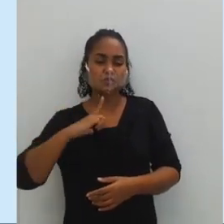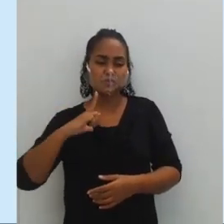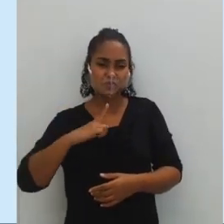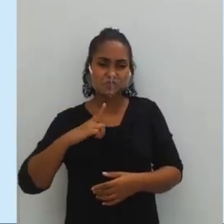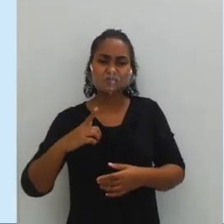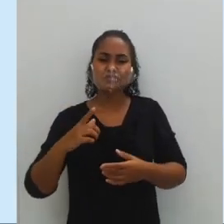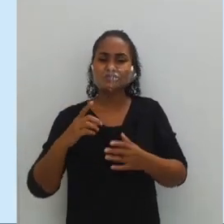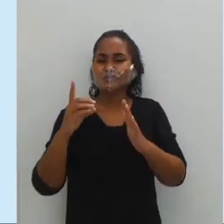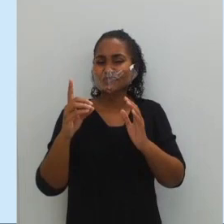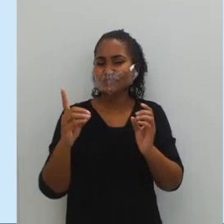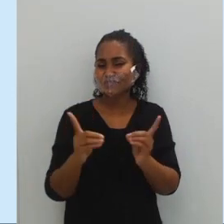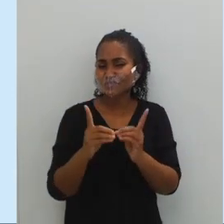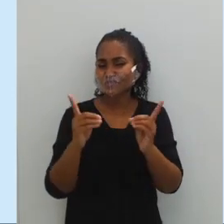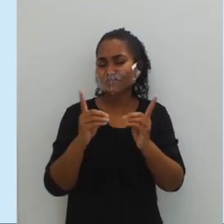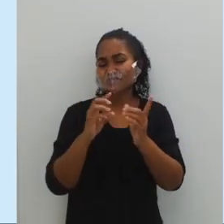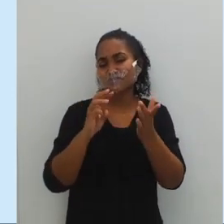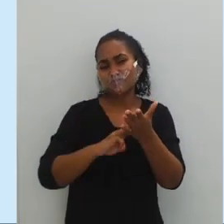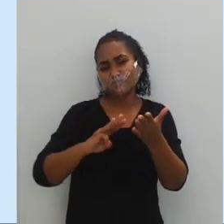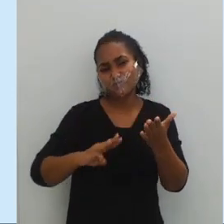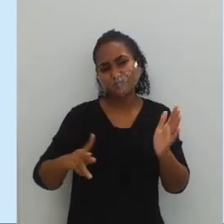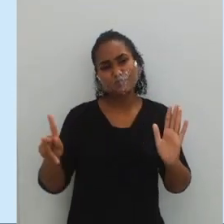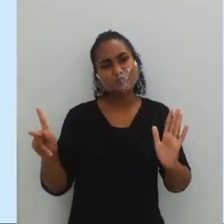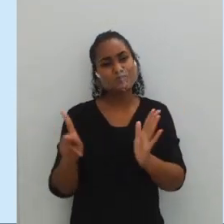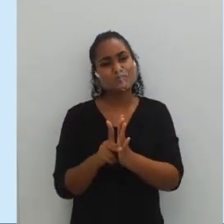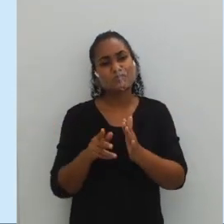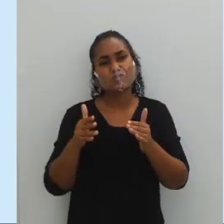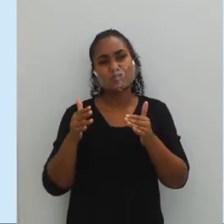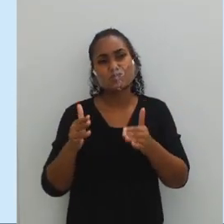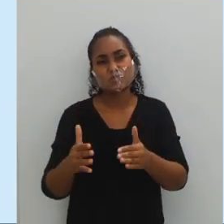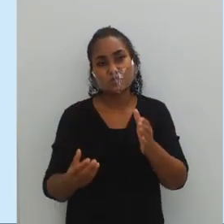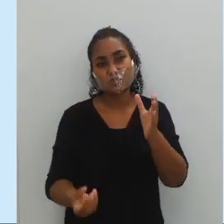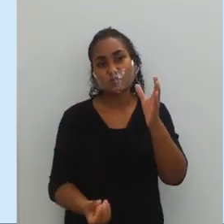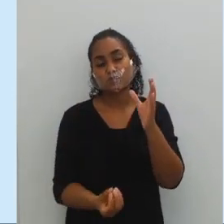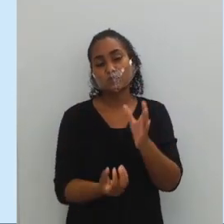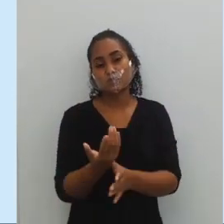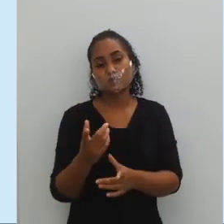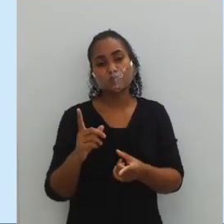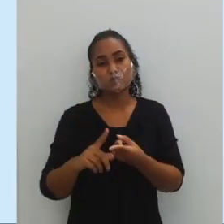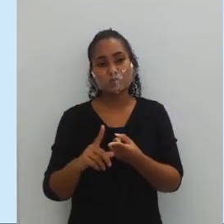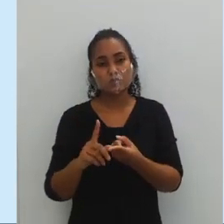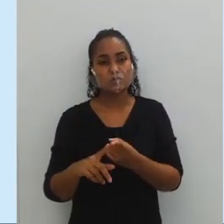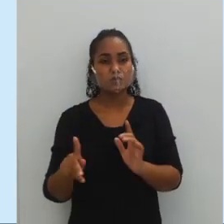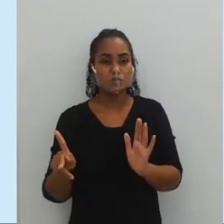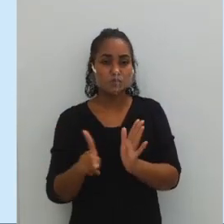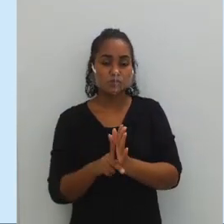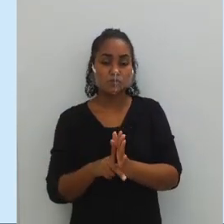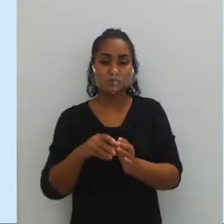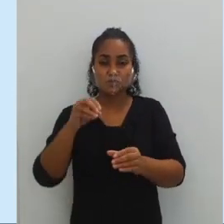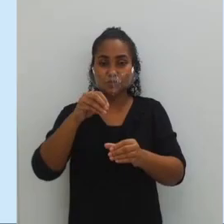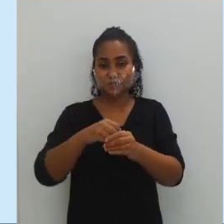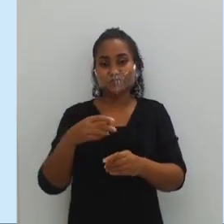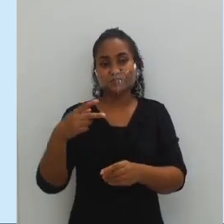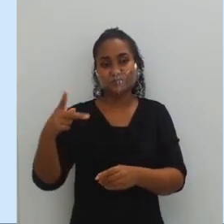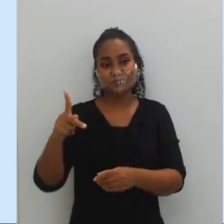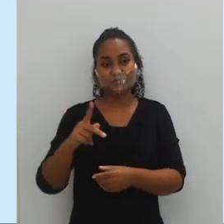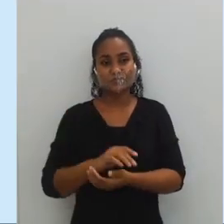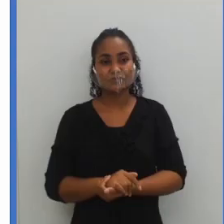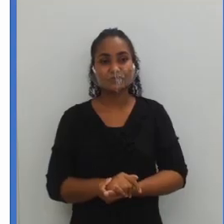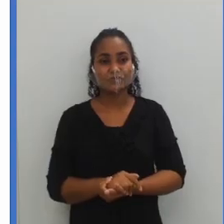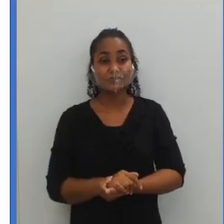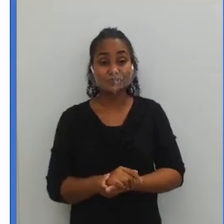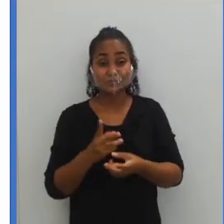aí ela tem toda uma didática e toda uma metodologia específica que ela criou para o jiu-jitsu na academia